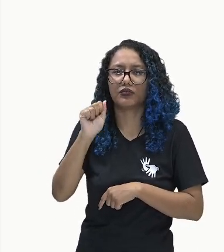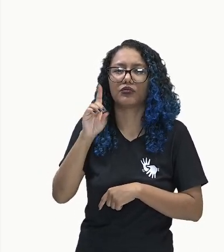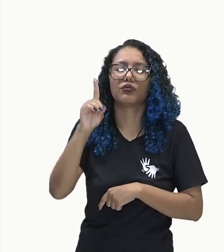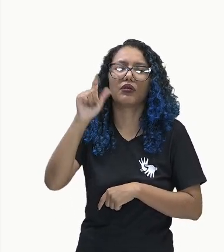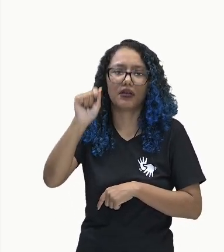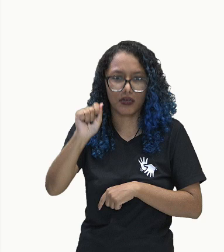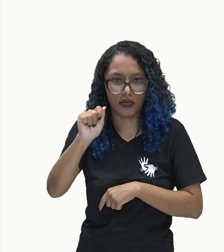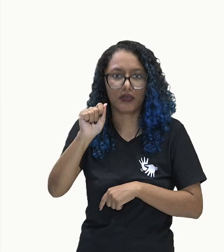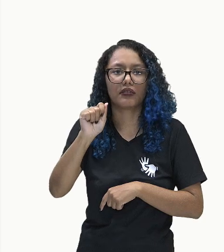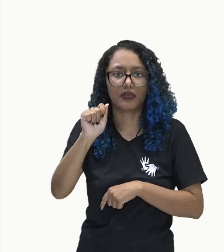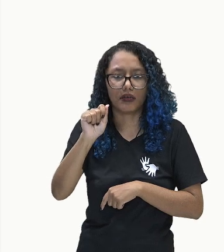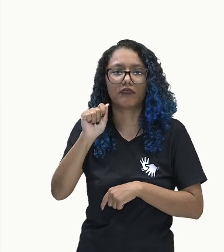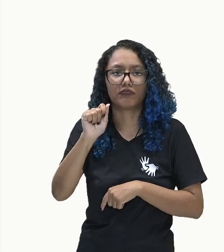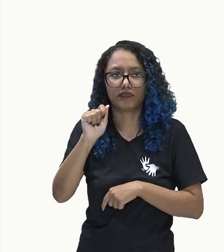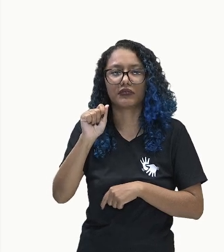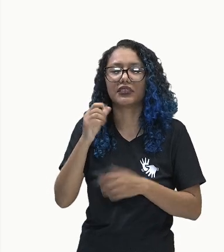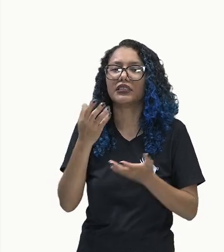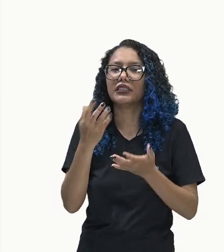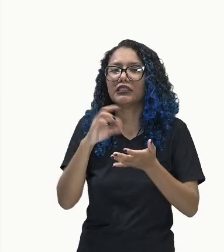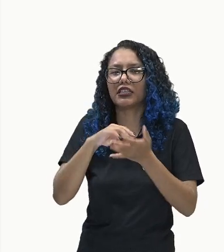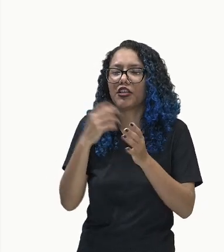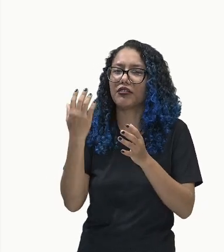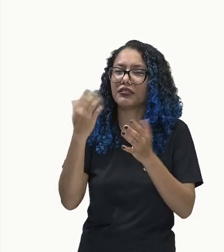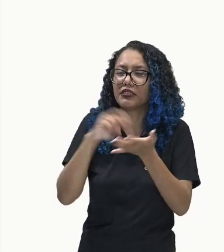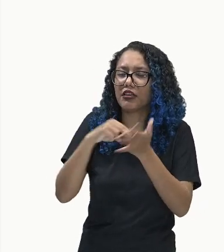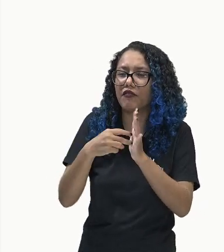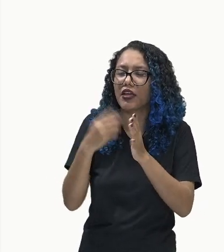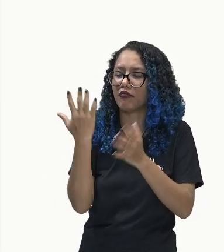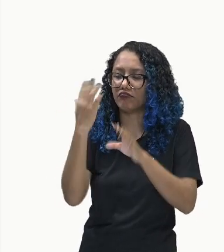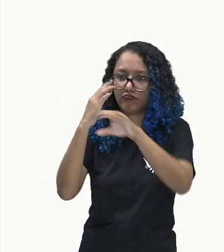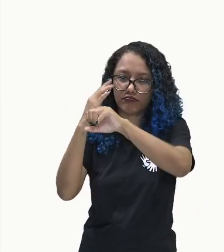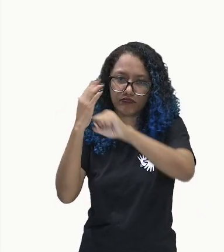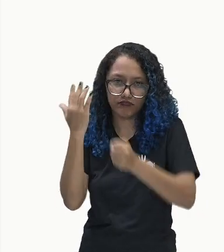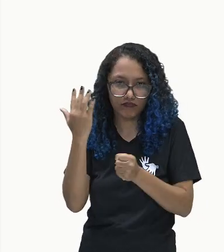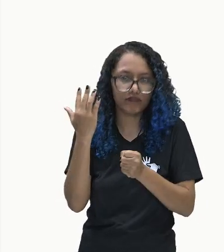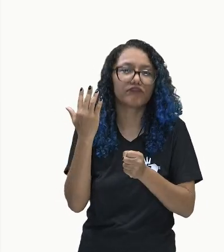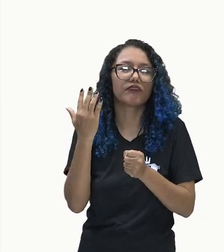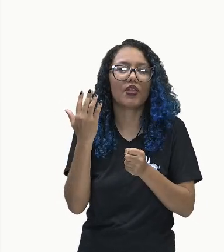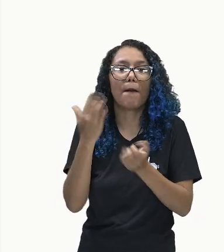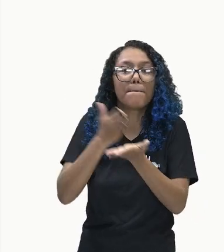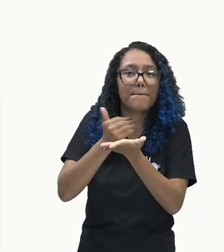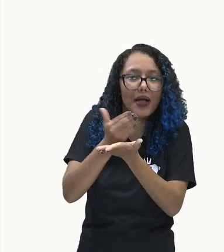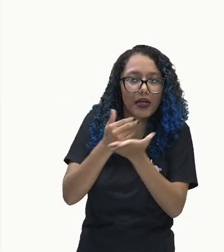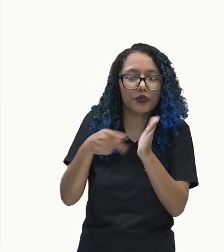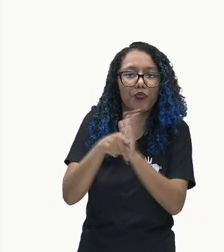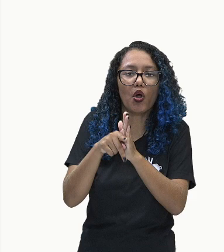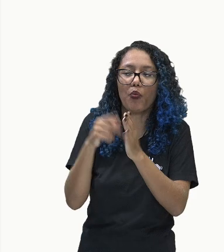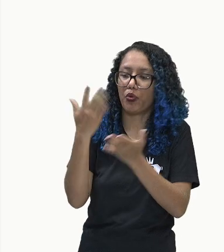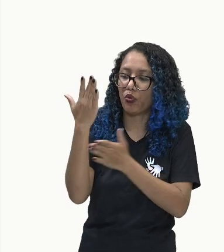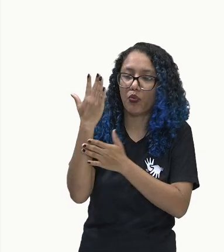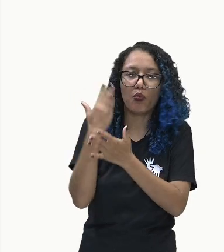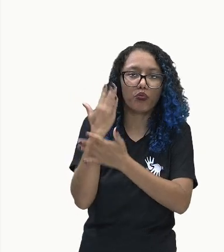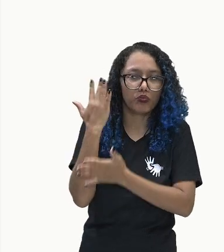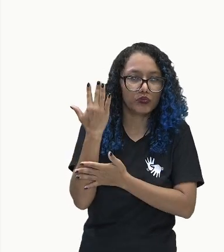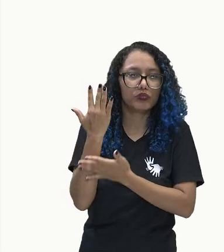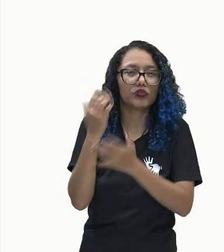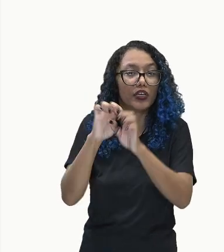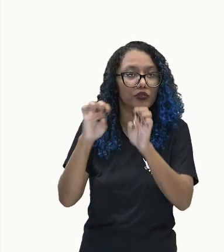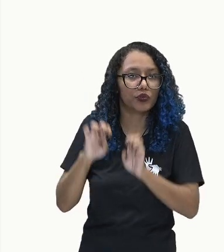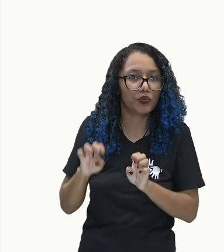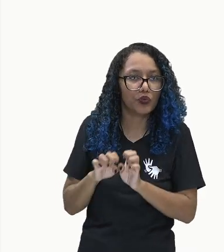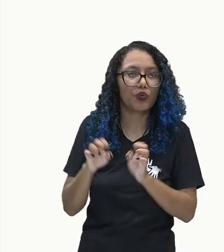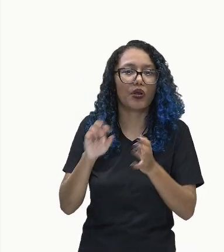divisão de parte do corpo daquele indivíduo. E isso, pessoal, ó, é fundamental para